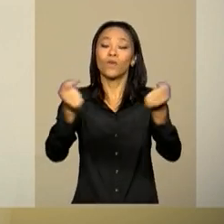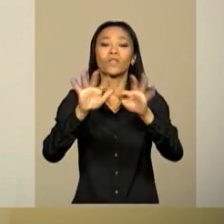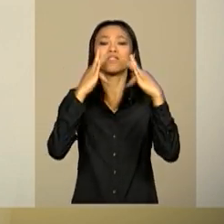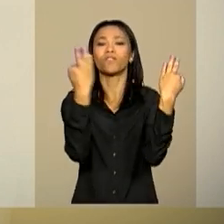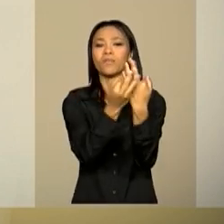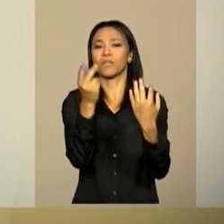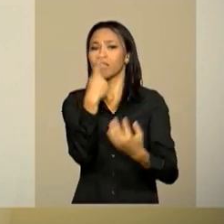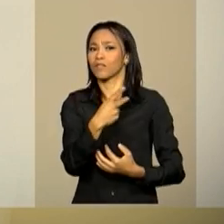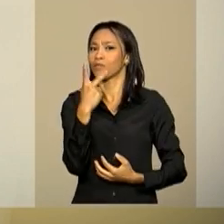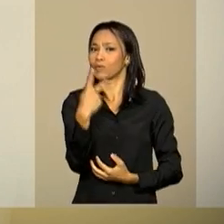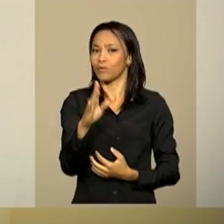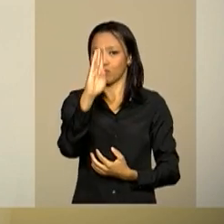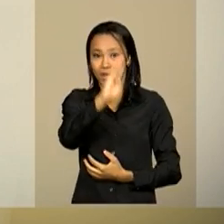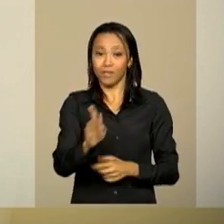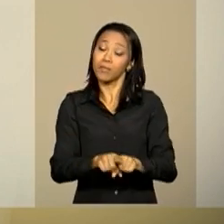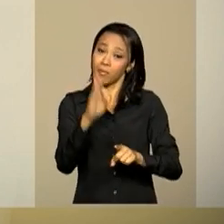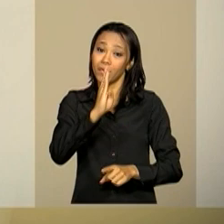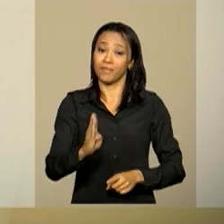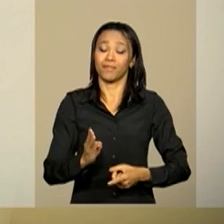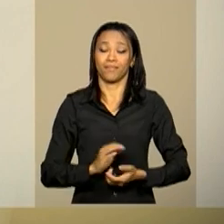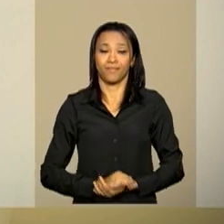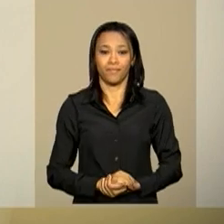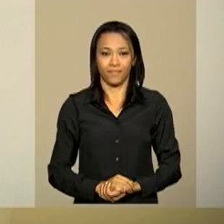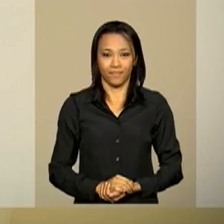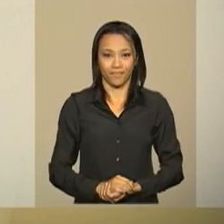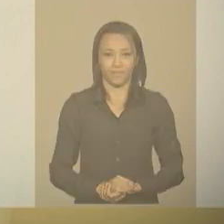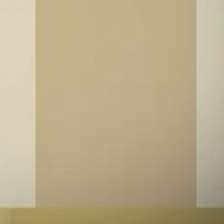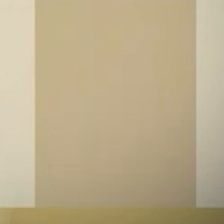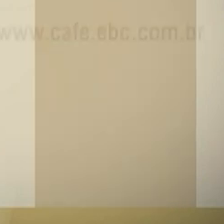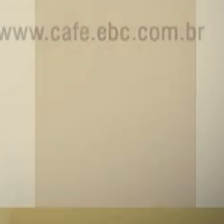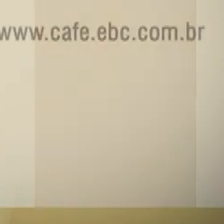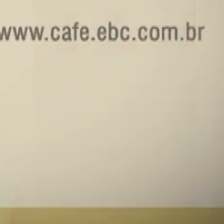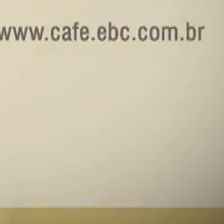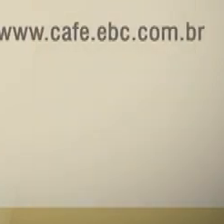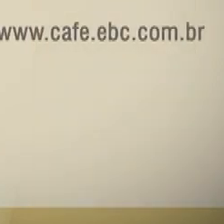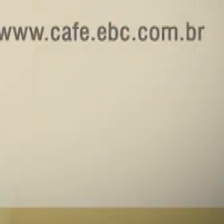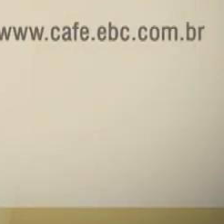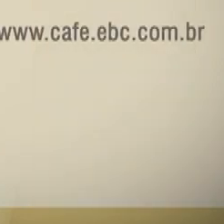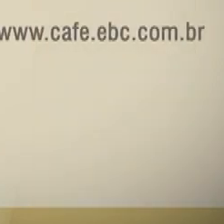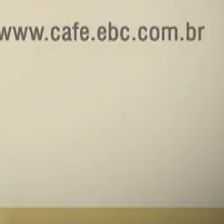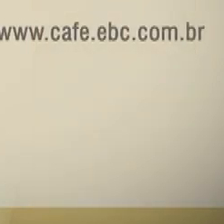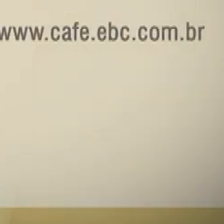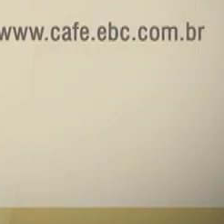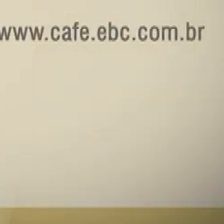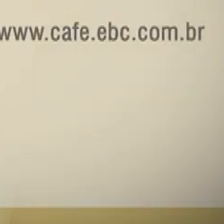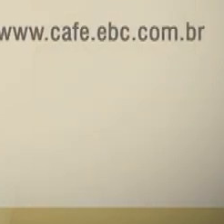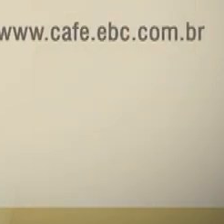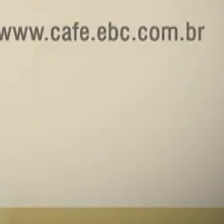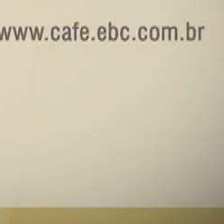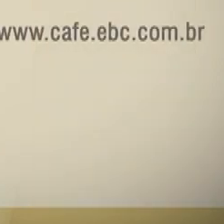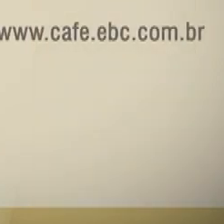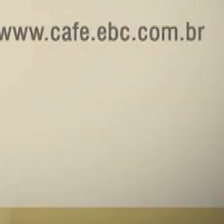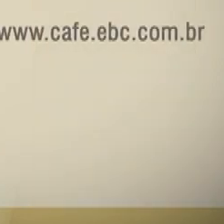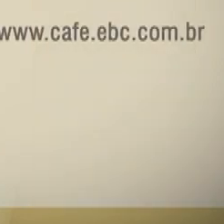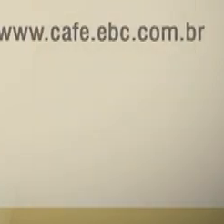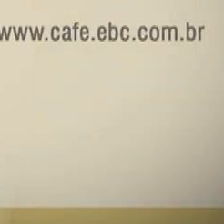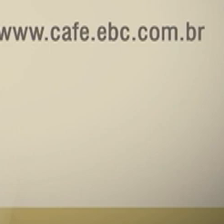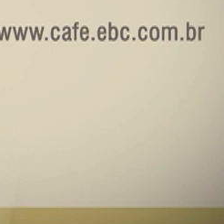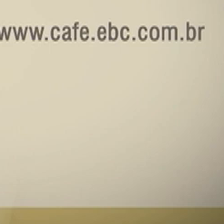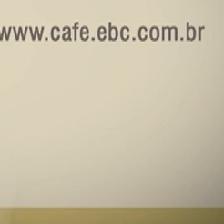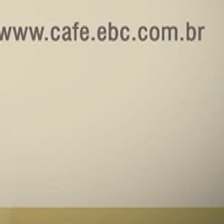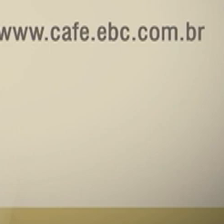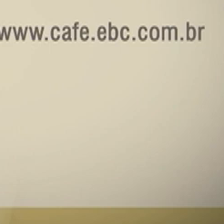famílias brasileiras e para o Brasil Obrigado presidenta você que nos ouve pode acessar o café com a